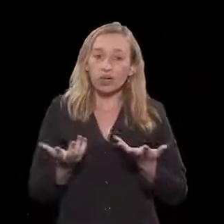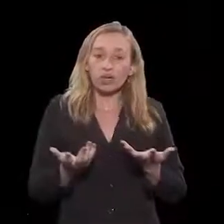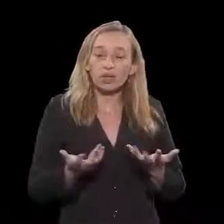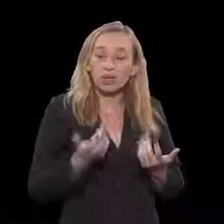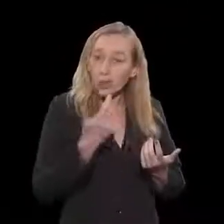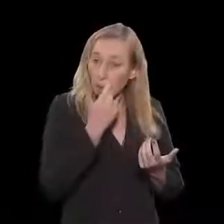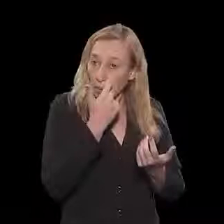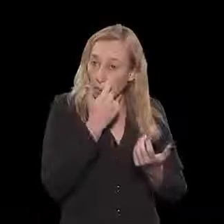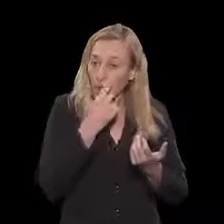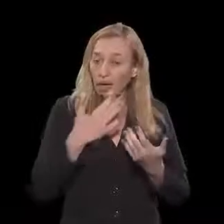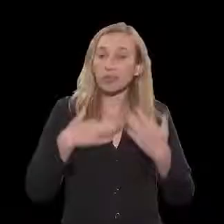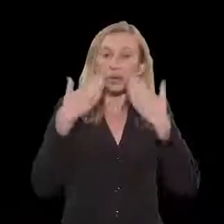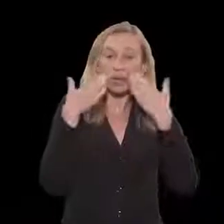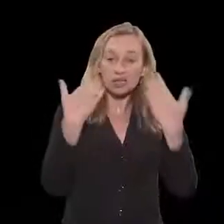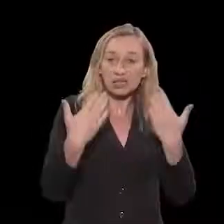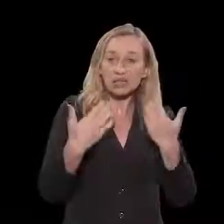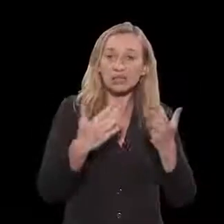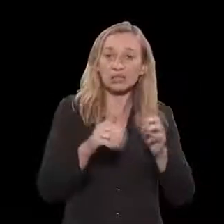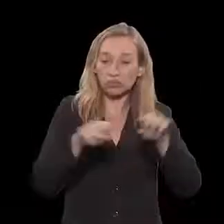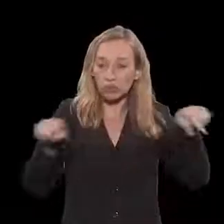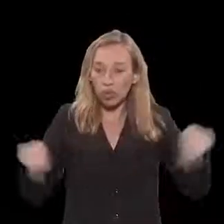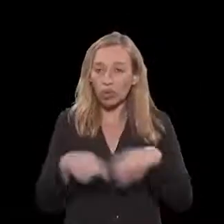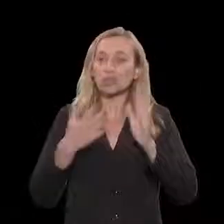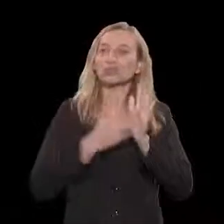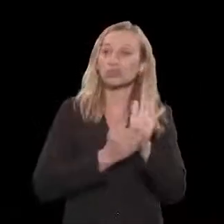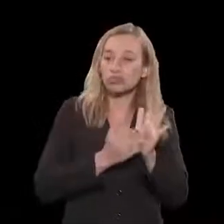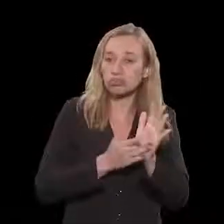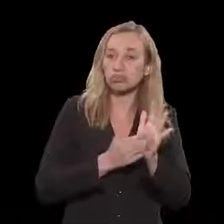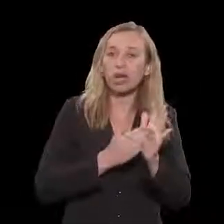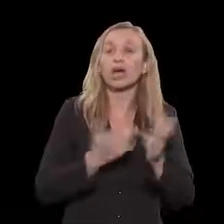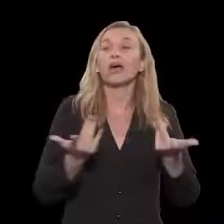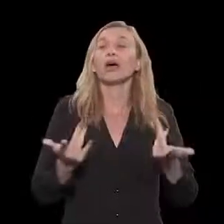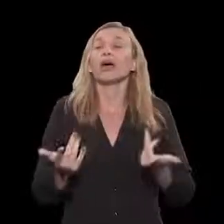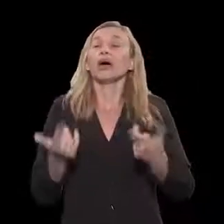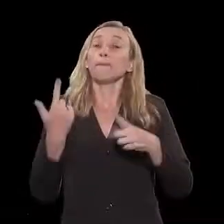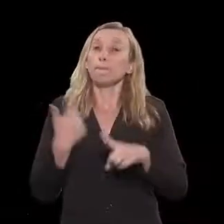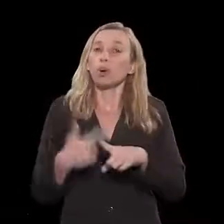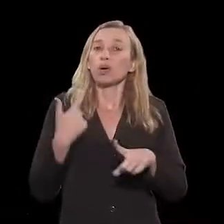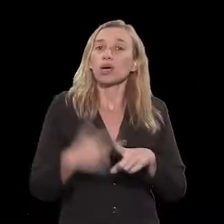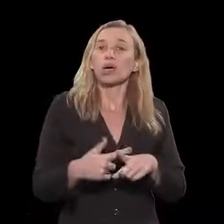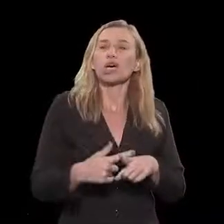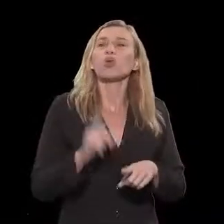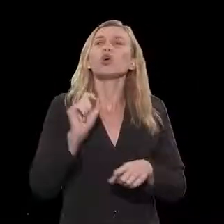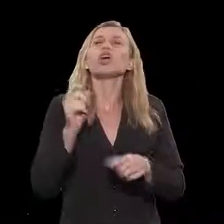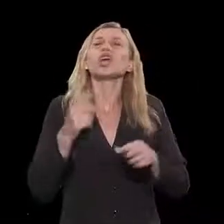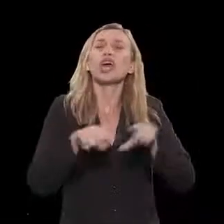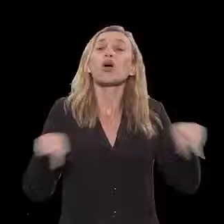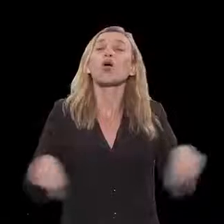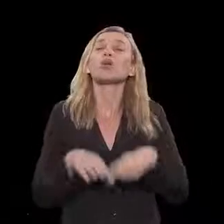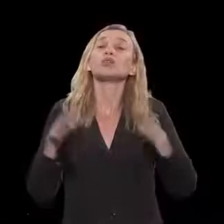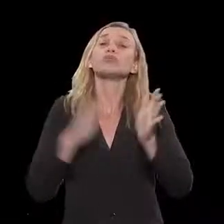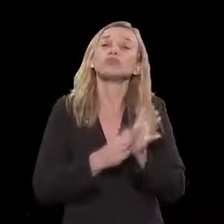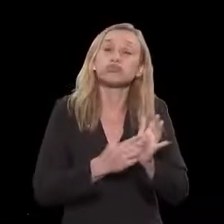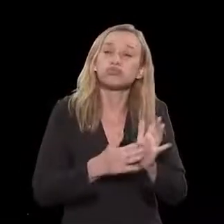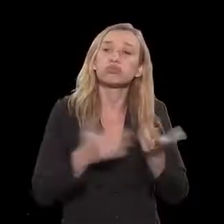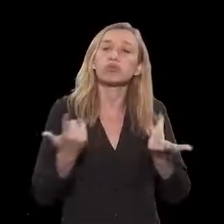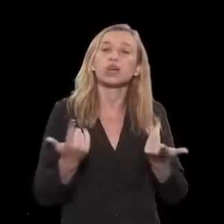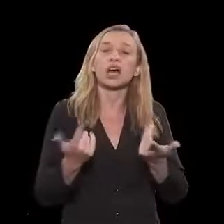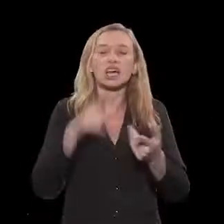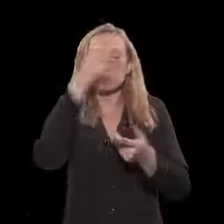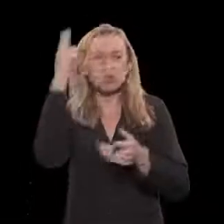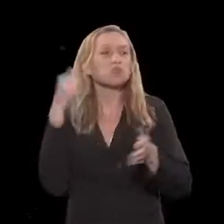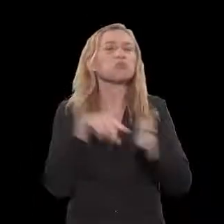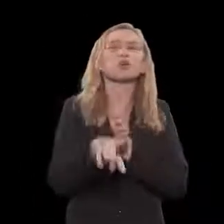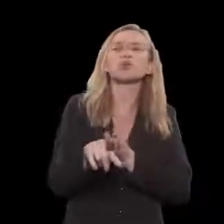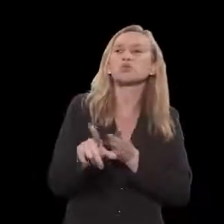Essa websérie que você falou na minha apresentação, Rodadas. Rodadas, né? Porque, o que é o Rodadas, né? As pessoas